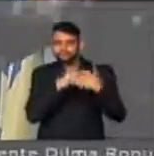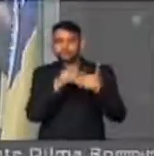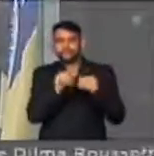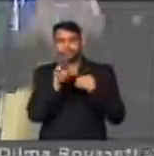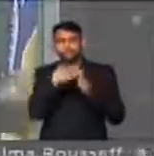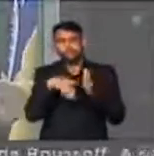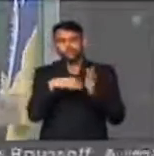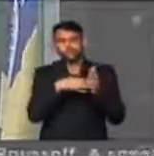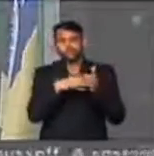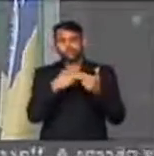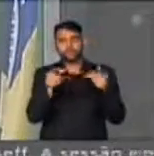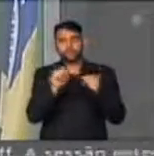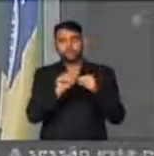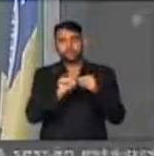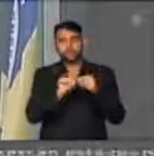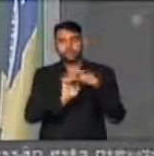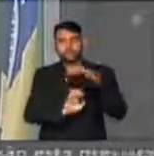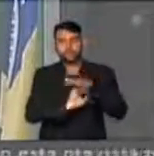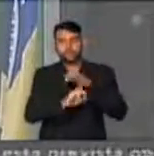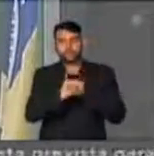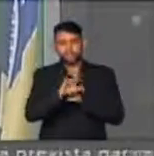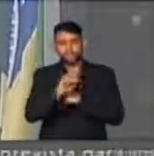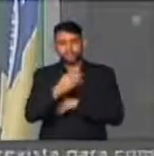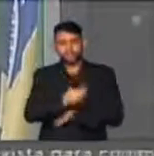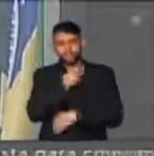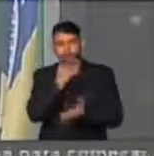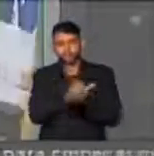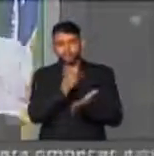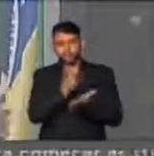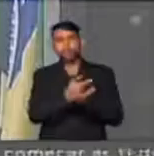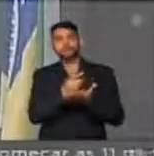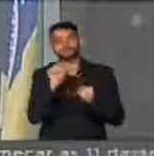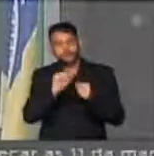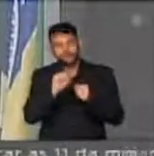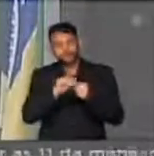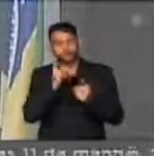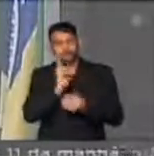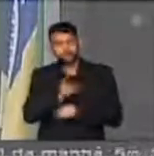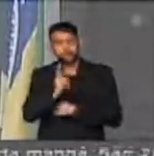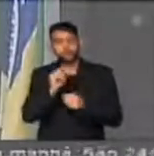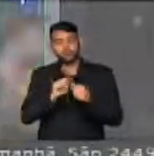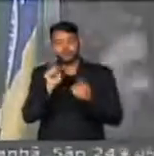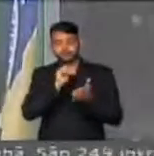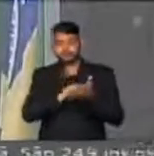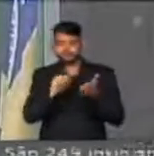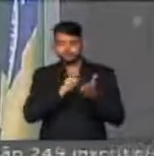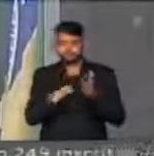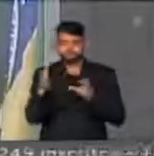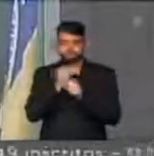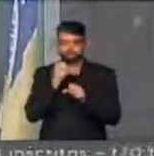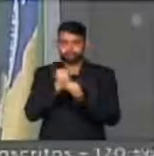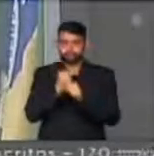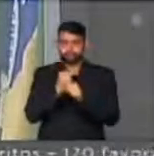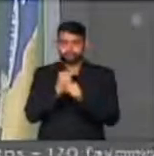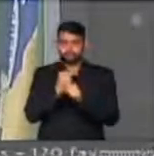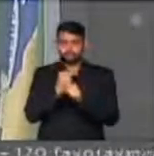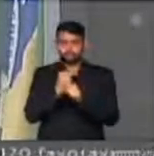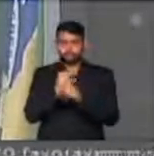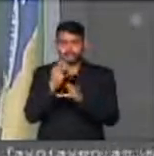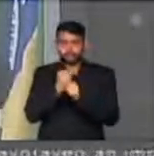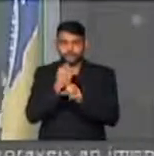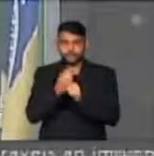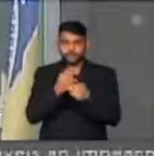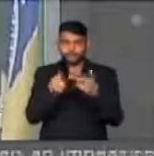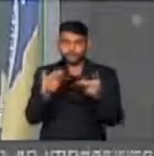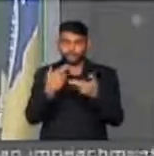as agências de rating se assim continuasse a proceder. Porque escrevia e contabilizava de